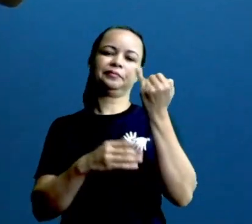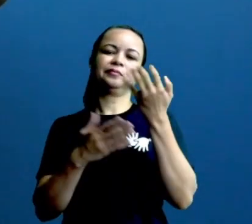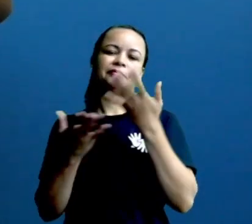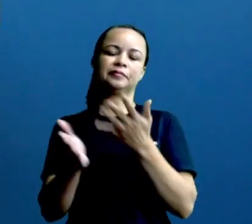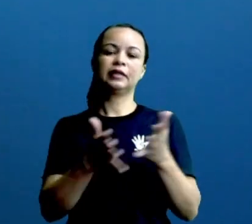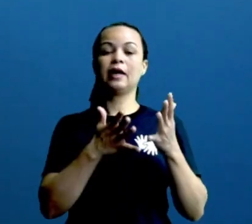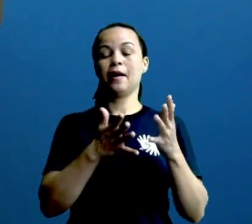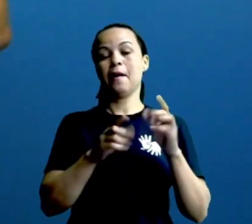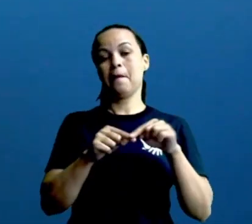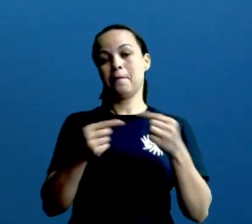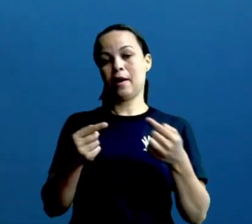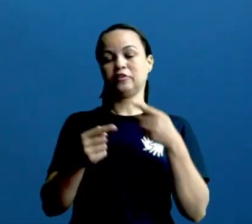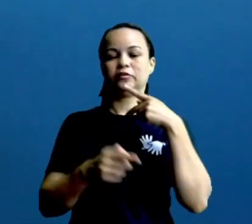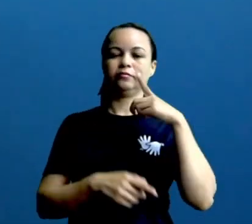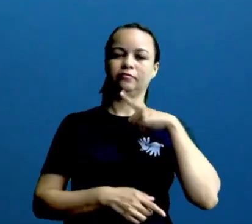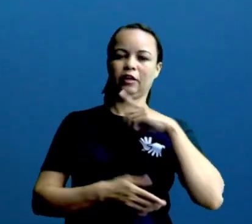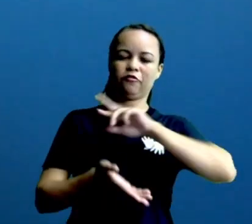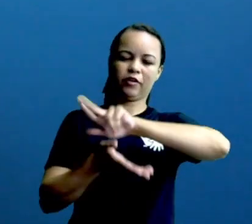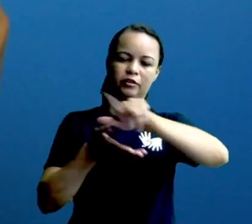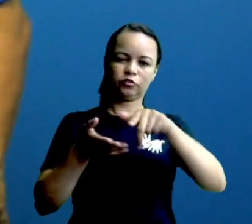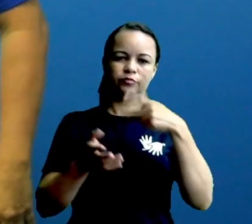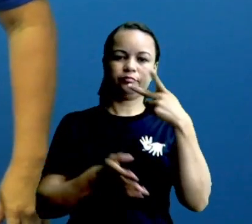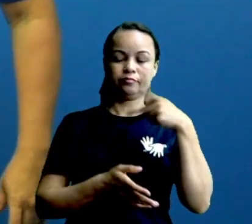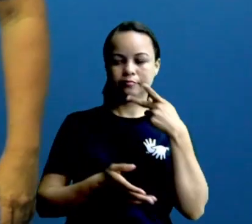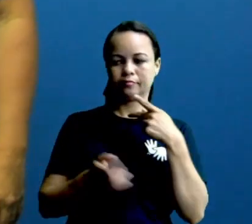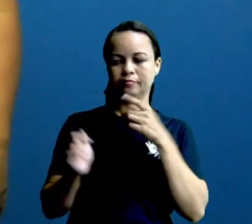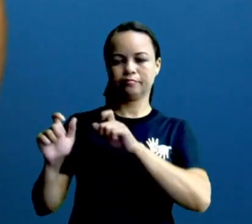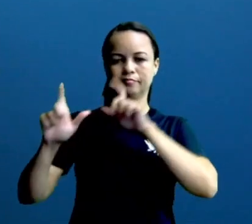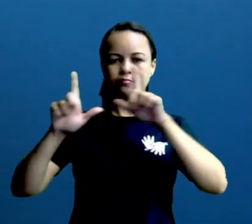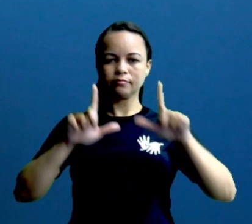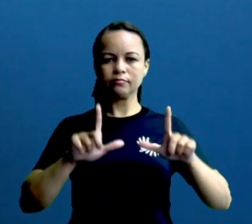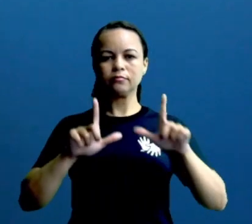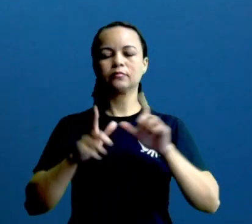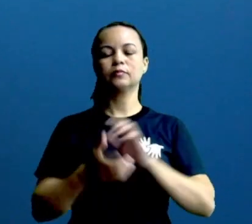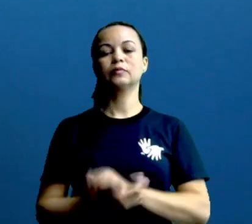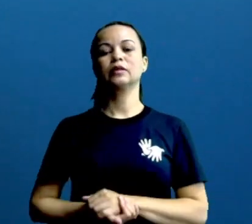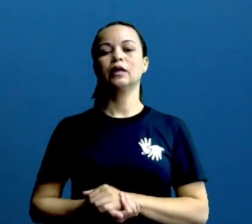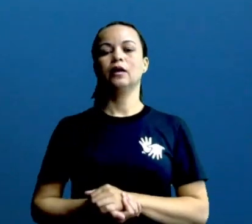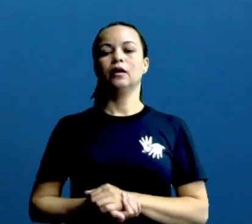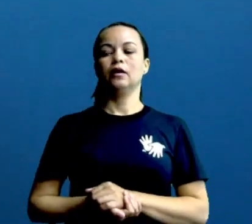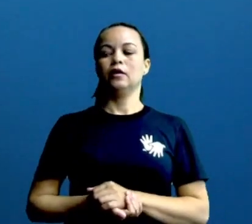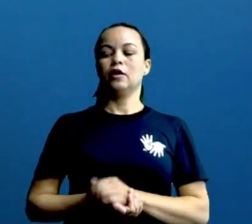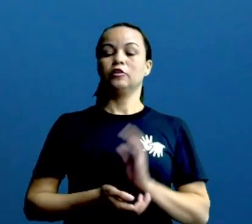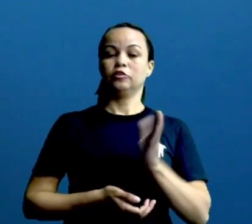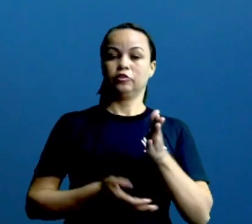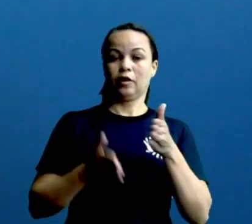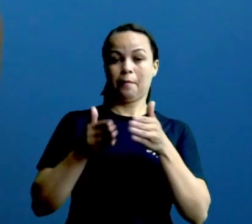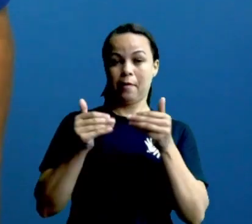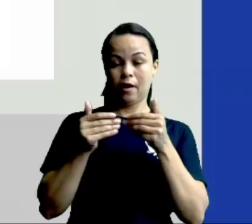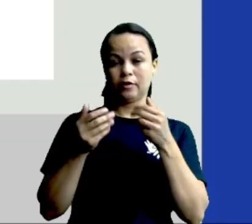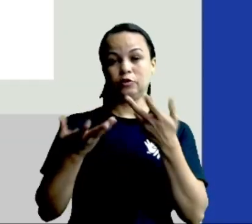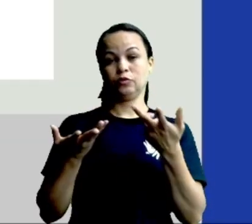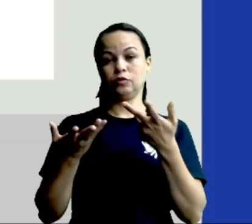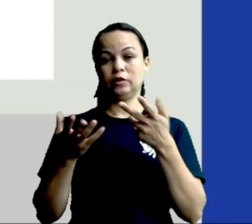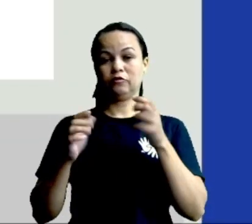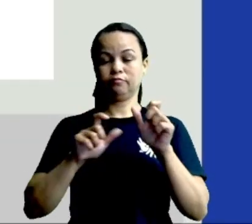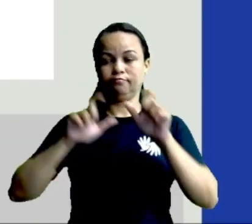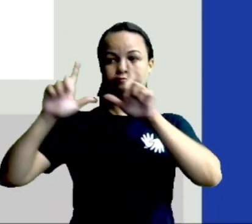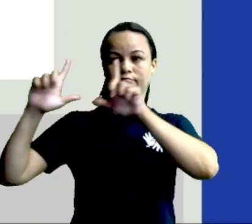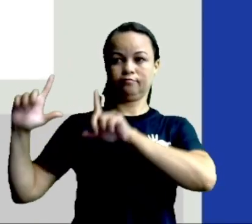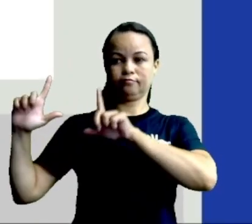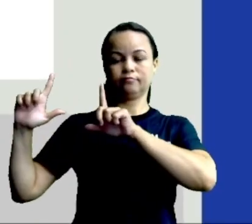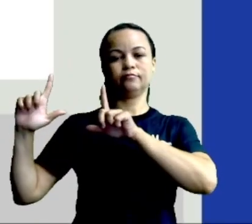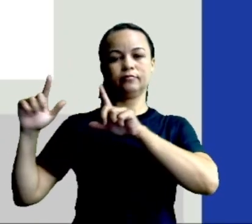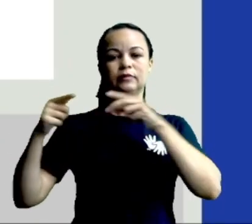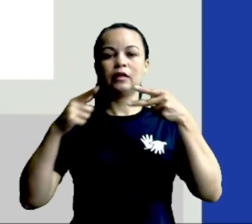vamos ao que interessa, porque a gente tem muita coisa para falar. Por favor, produção, vamos para o nosso próximo slide. Já vou pedir gentilmente que abra essa imagem. A